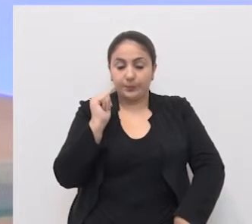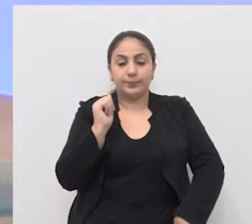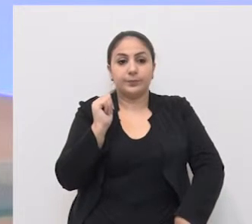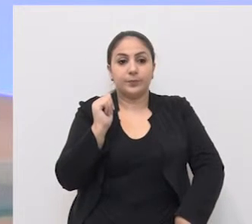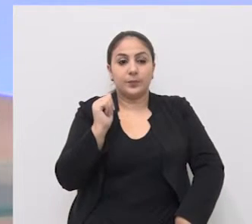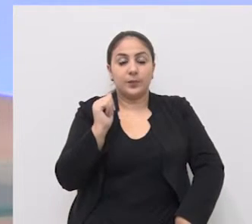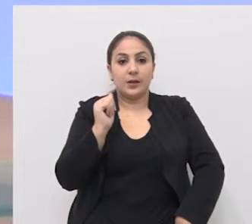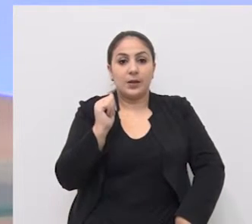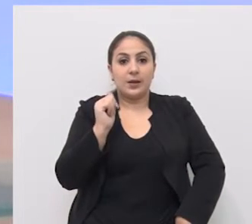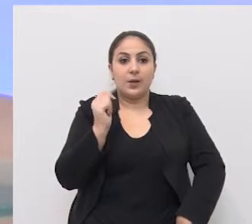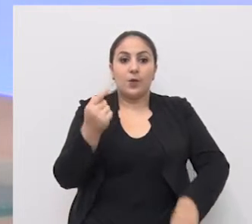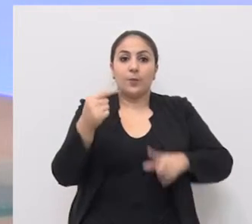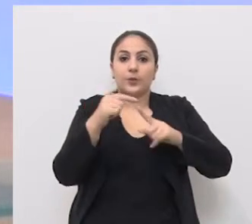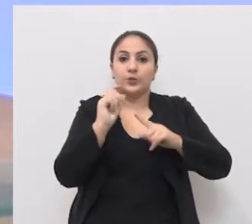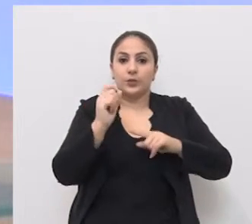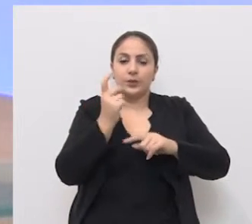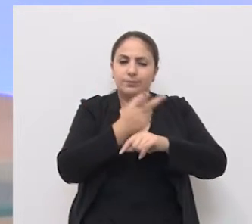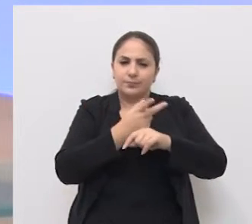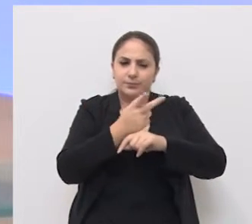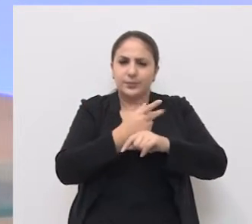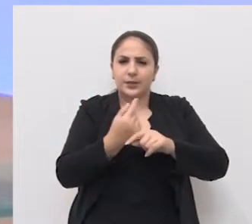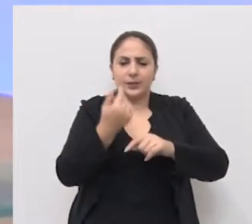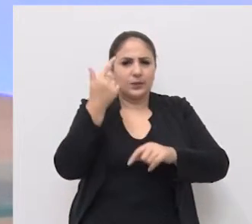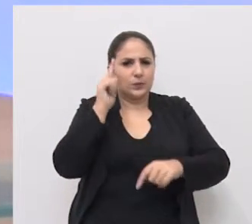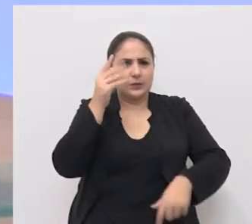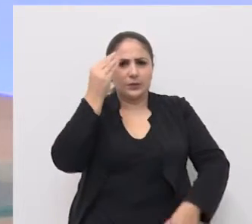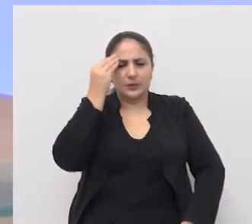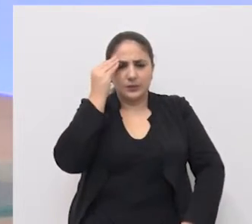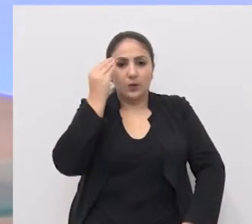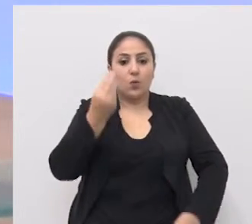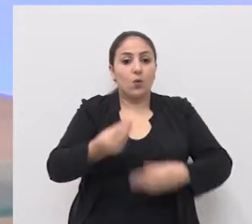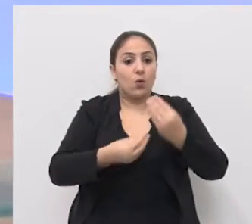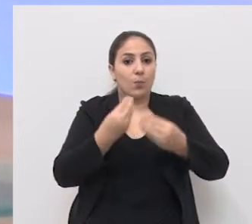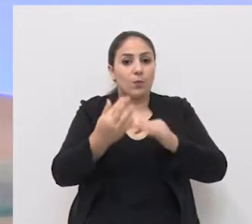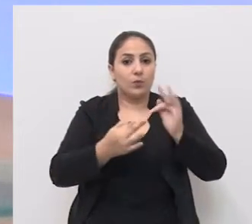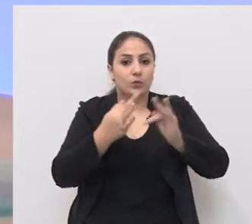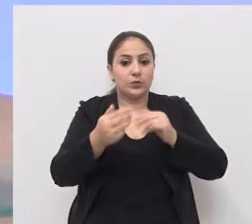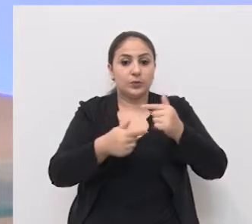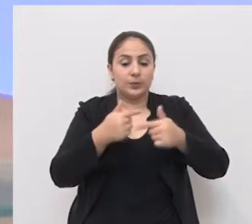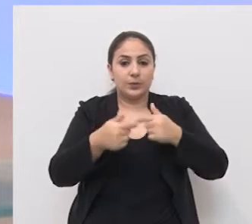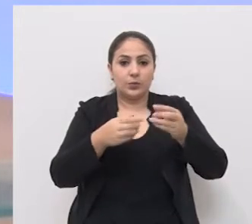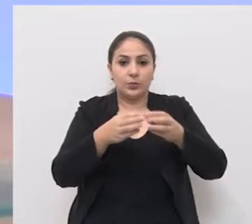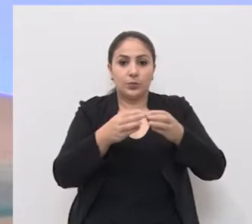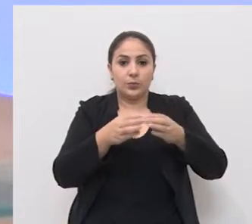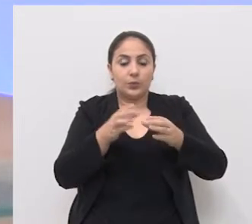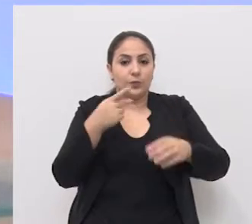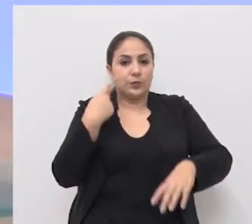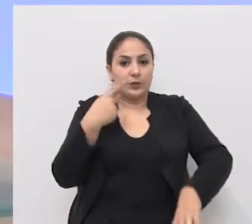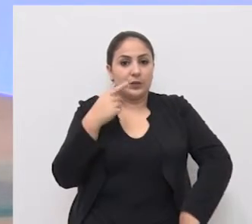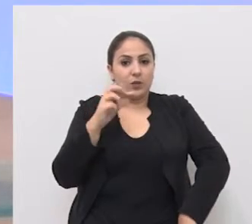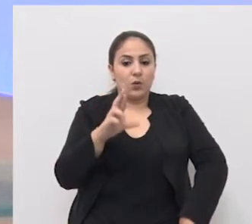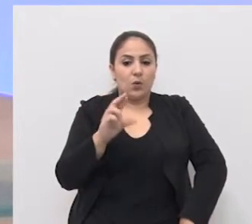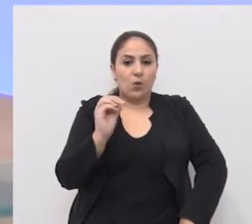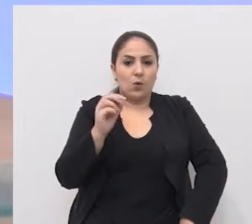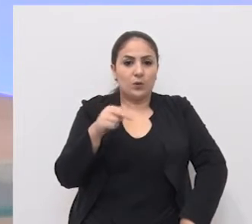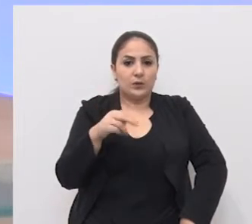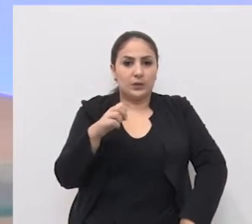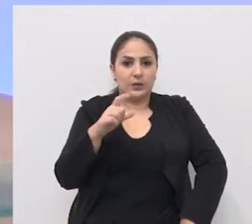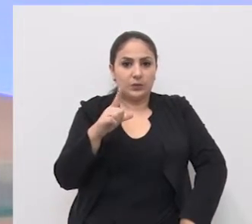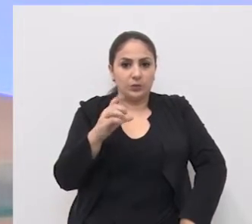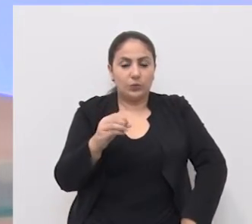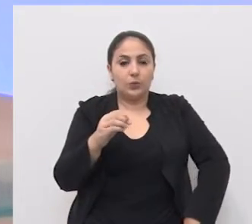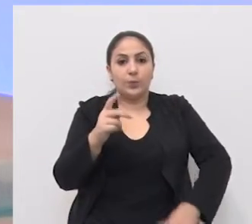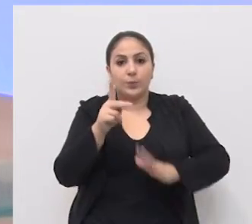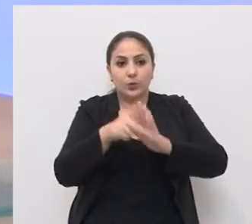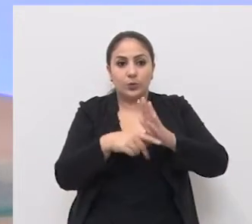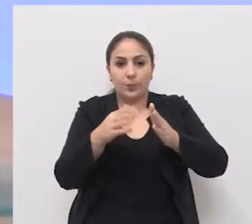de Transportes. Buscando entender como funciona o trabalho deste grupo, o vereador Ronaldo Rosa protocolou um pedido